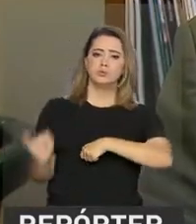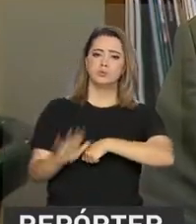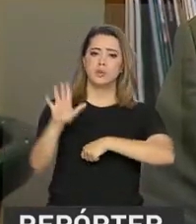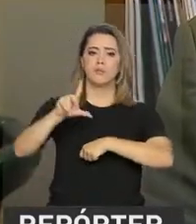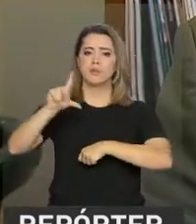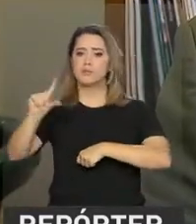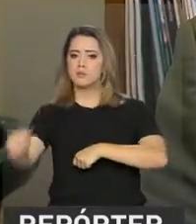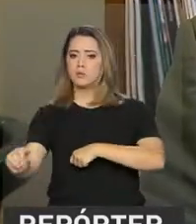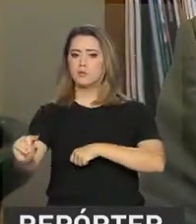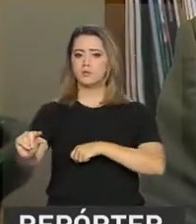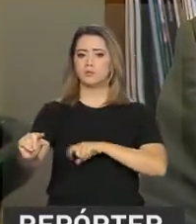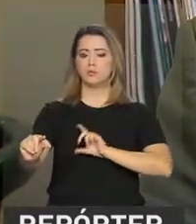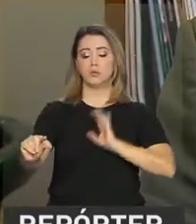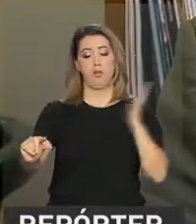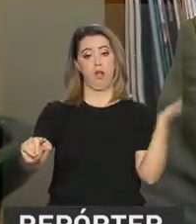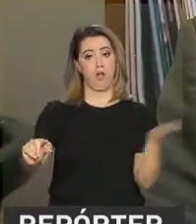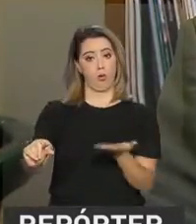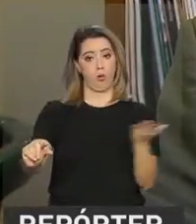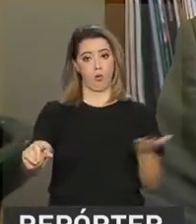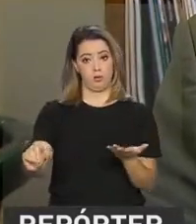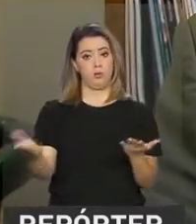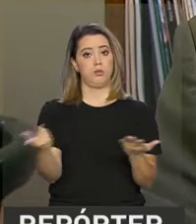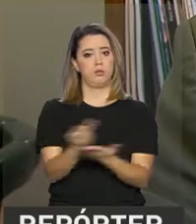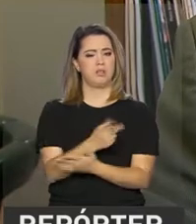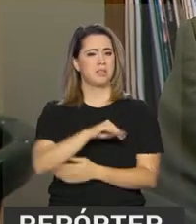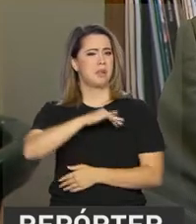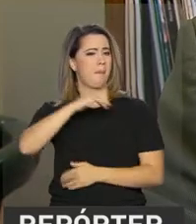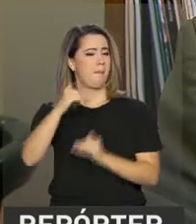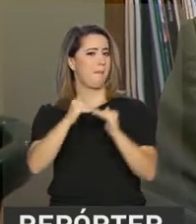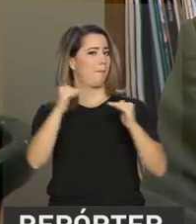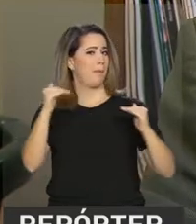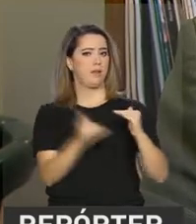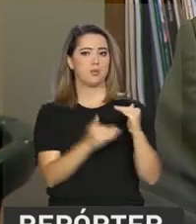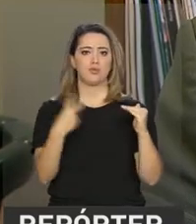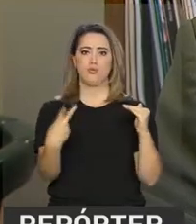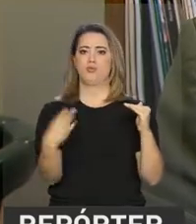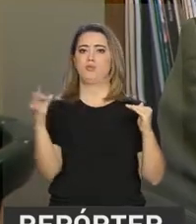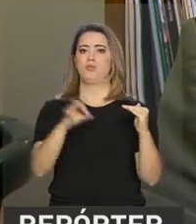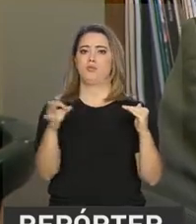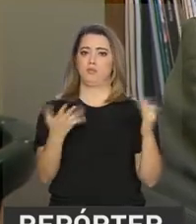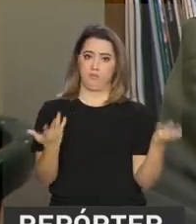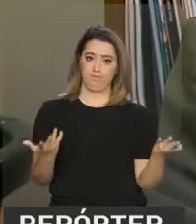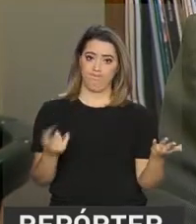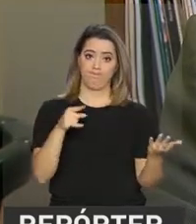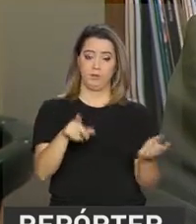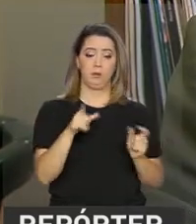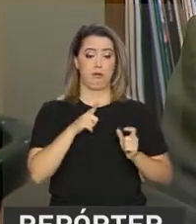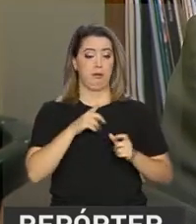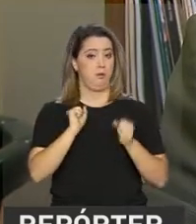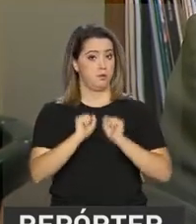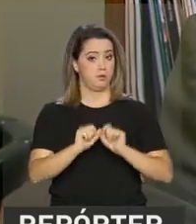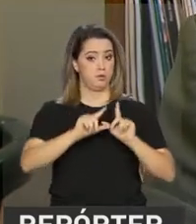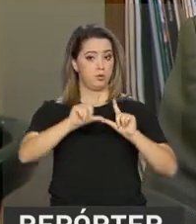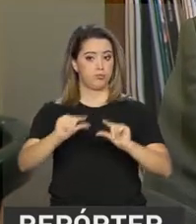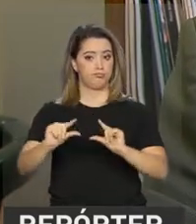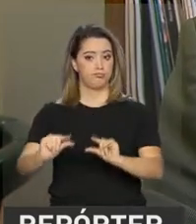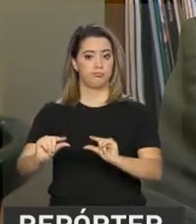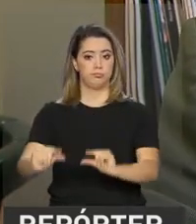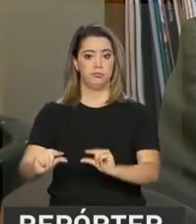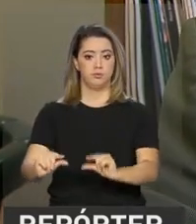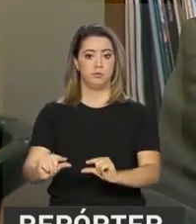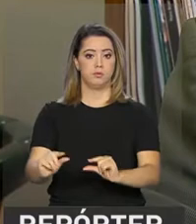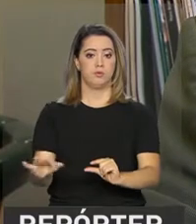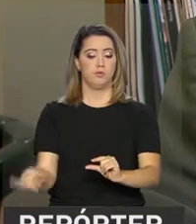como acontece agora menos de 2% o acumulado dos meses há um espaço grande para reduzir fortemente